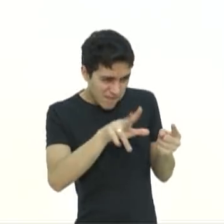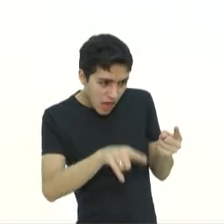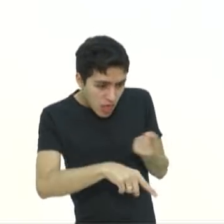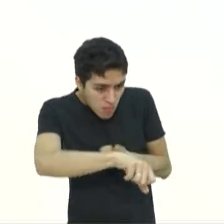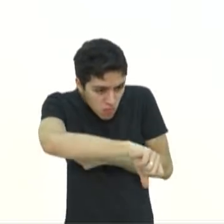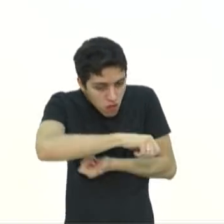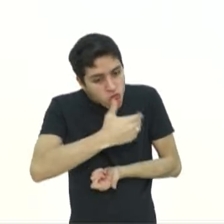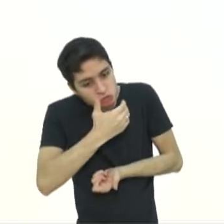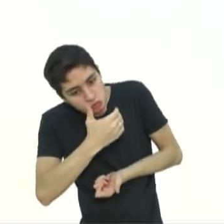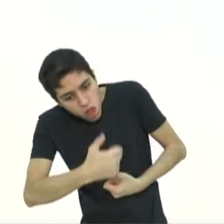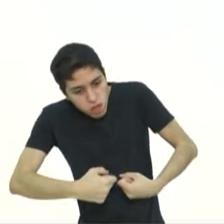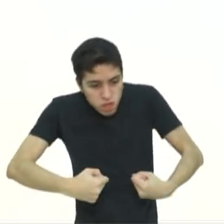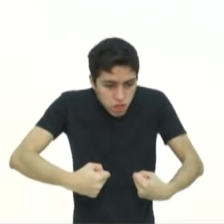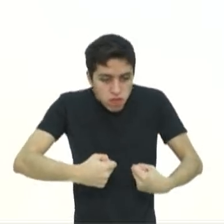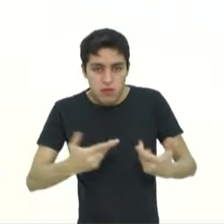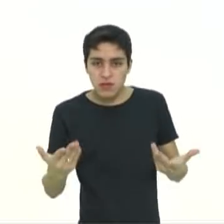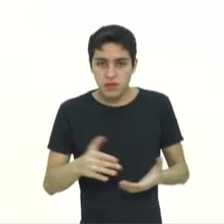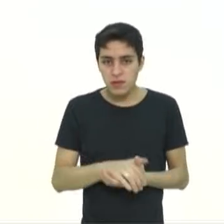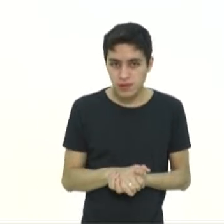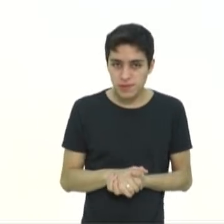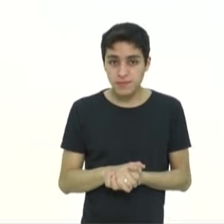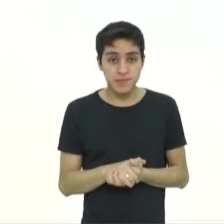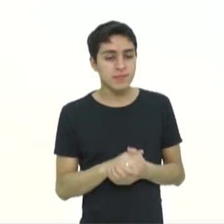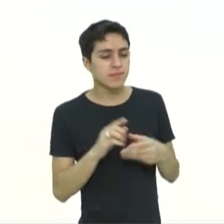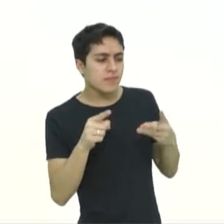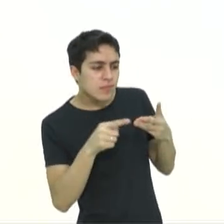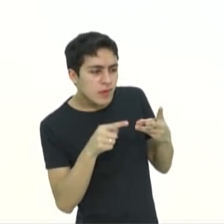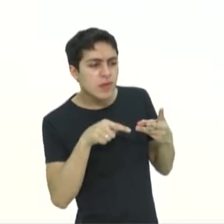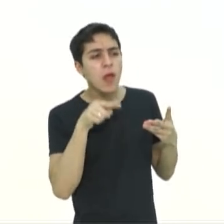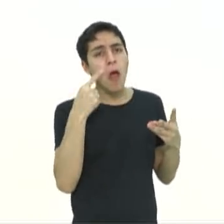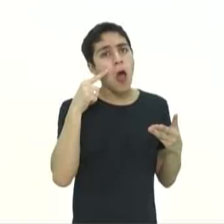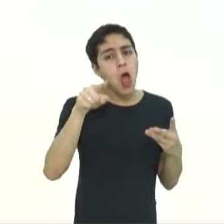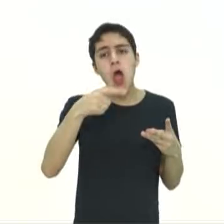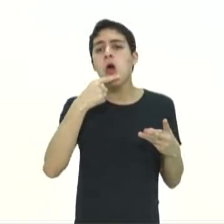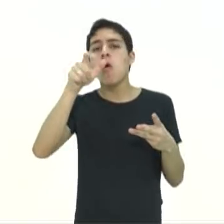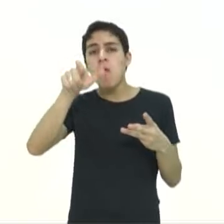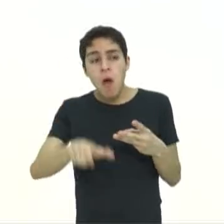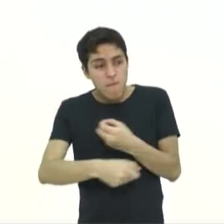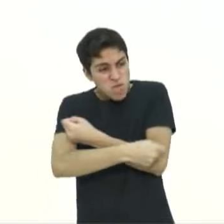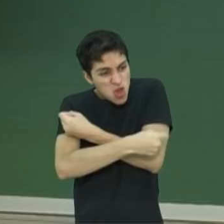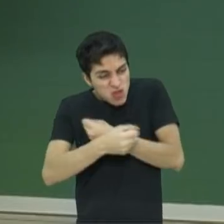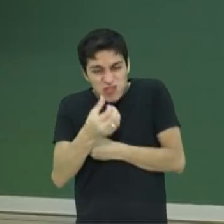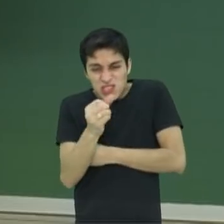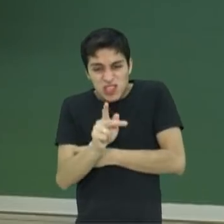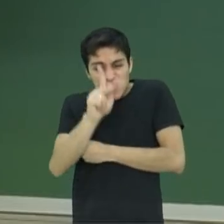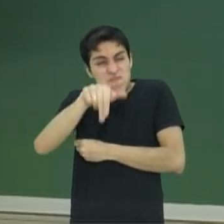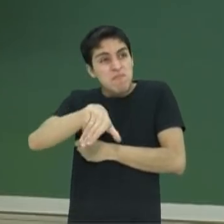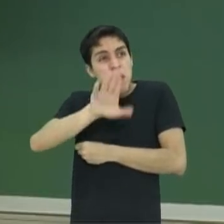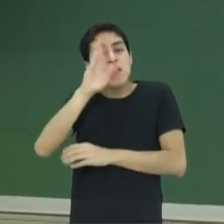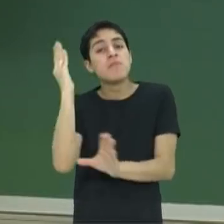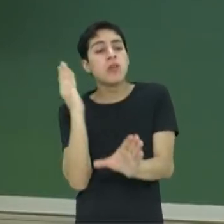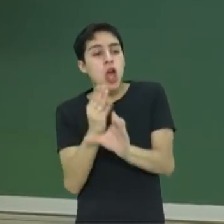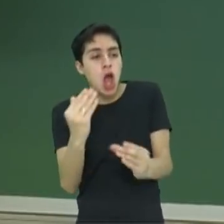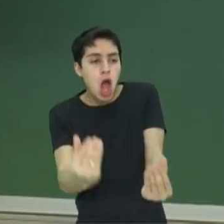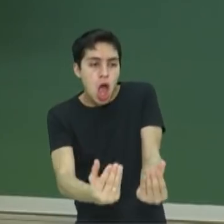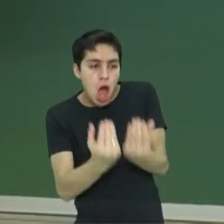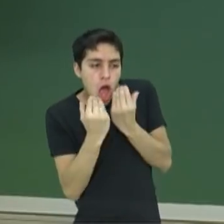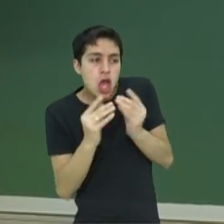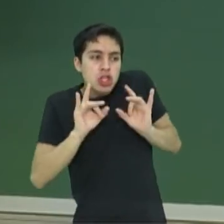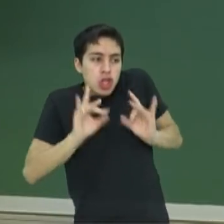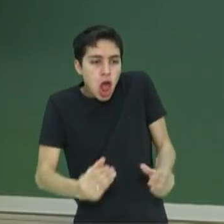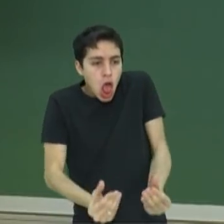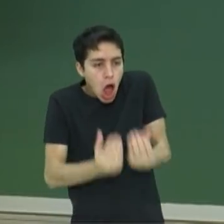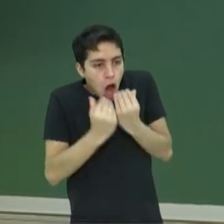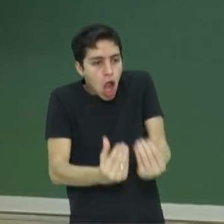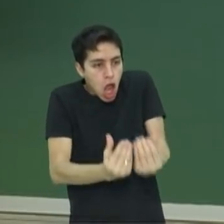jornalista, um mês só comendo a tal de fast food, engordou mais de 6 quilos. O que você pensou? Qual que é a ação direta?